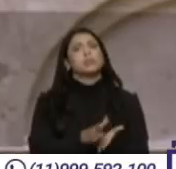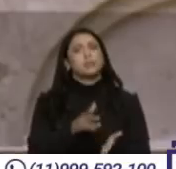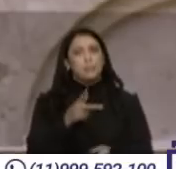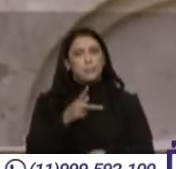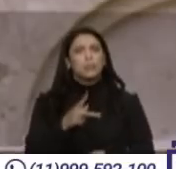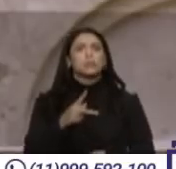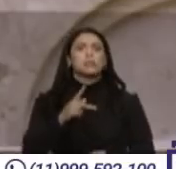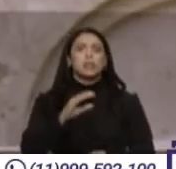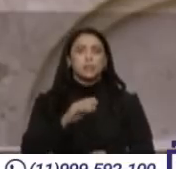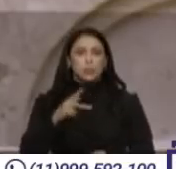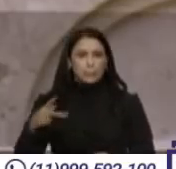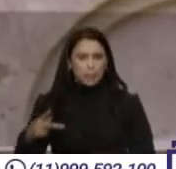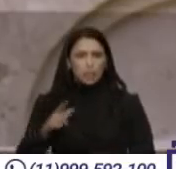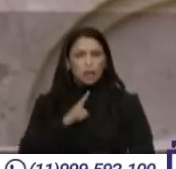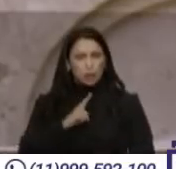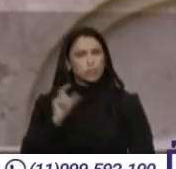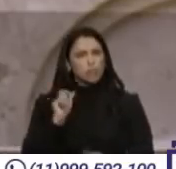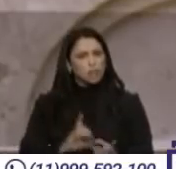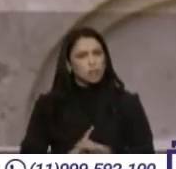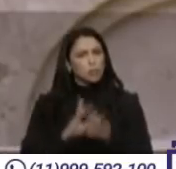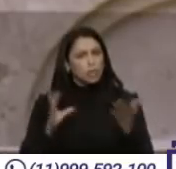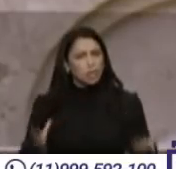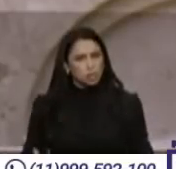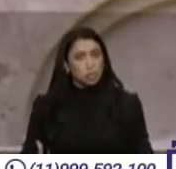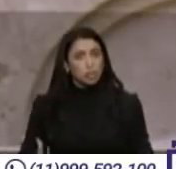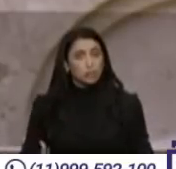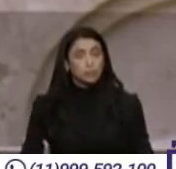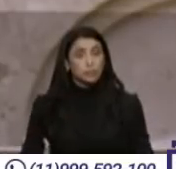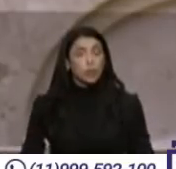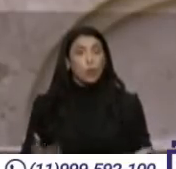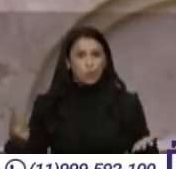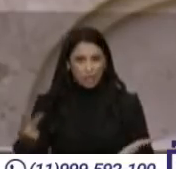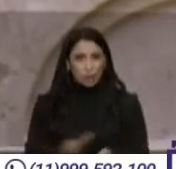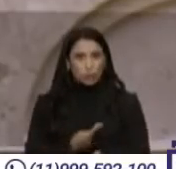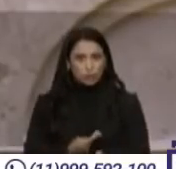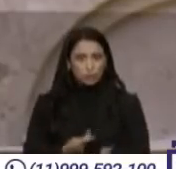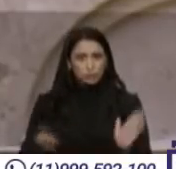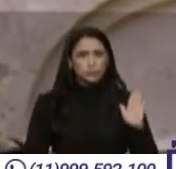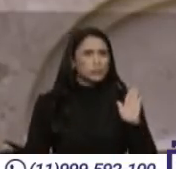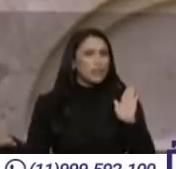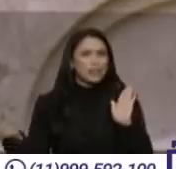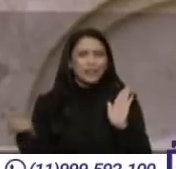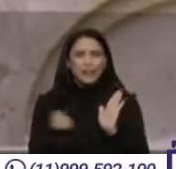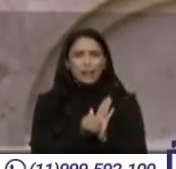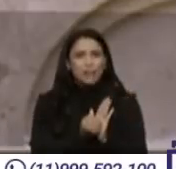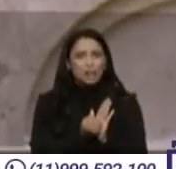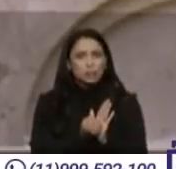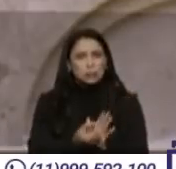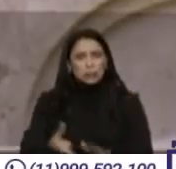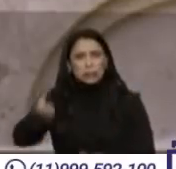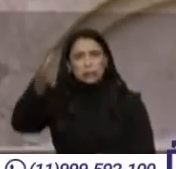democrática. Tais fatos ficarão gravados indelevelmente na